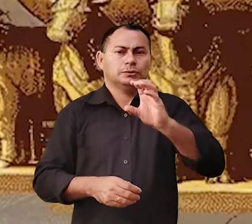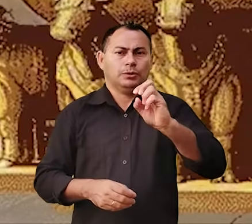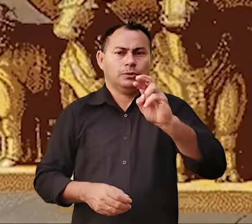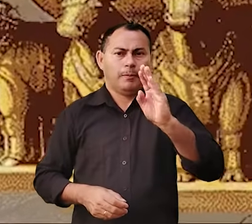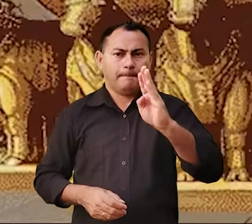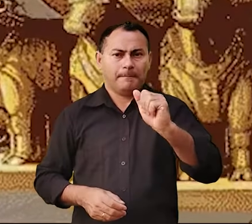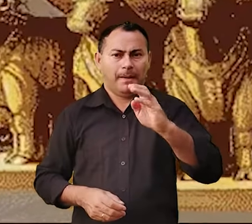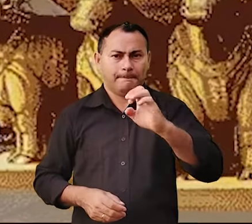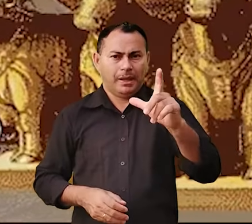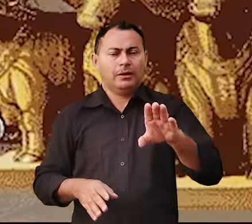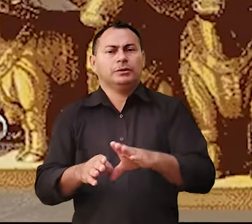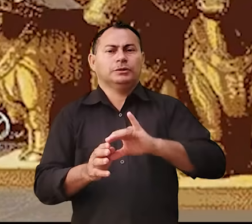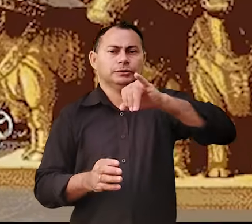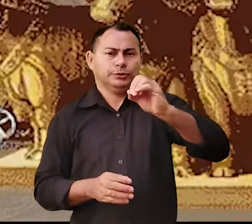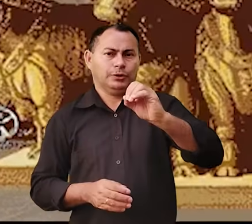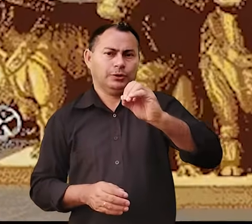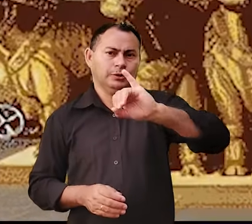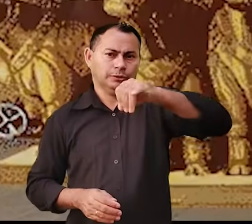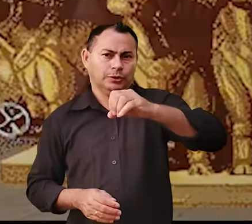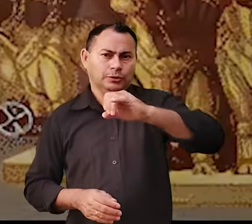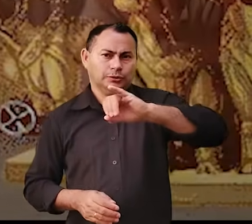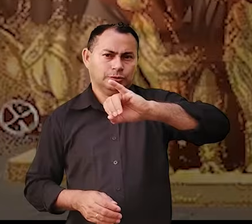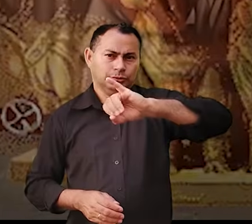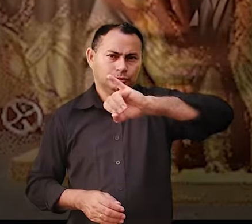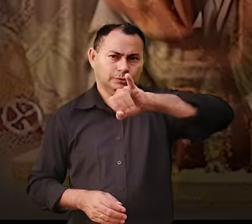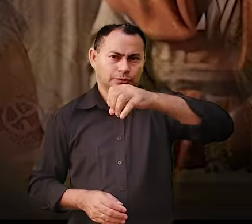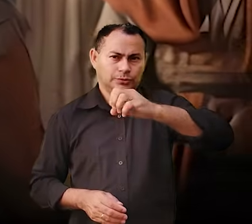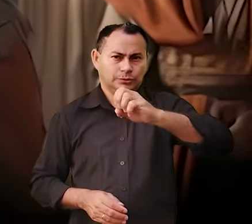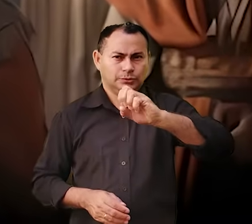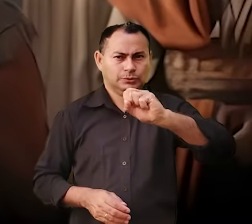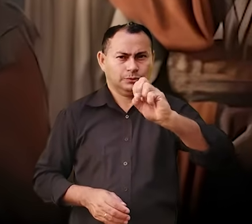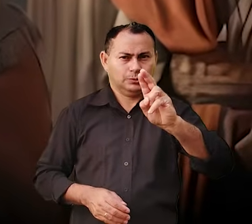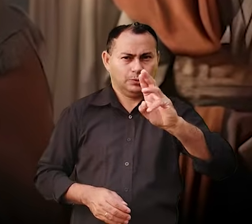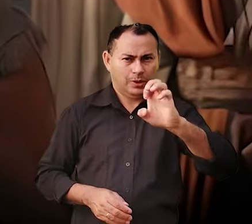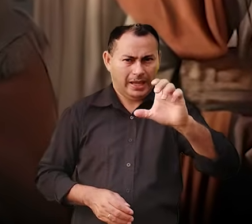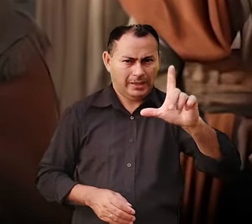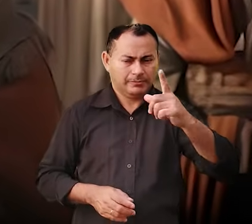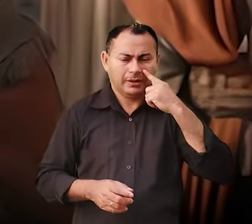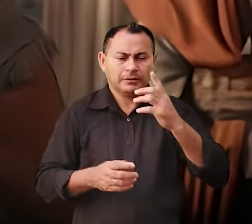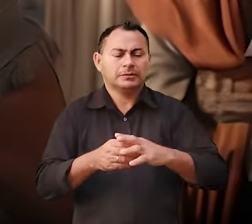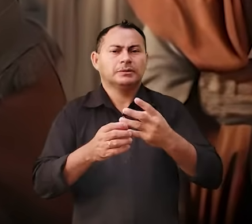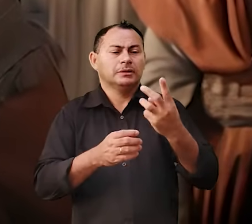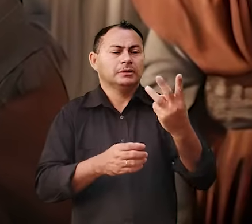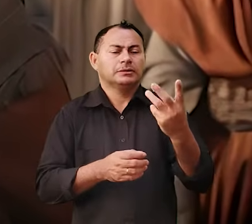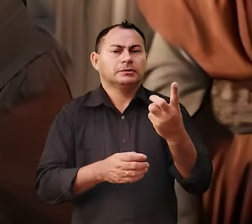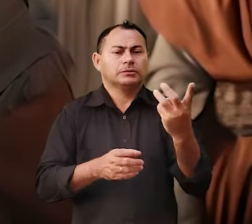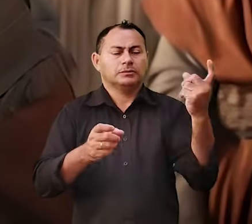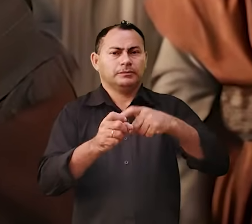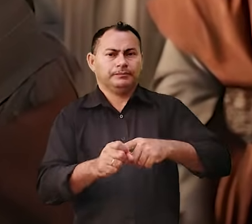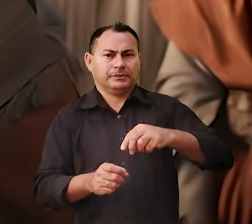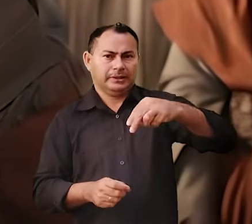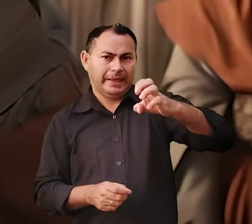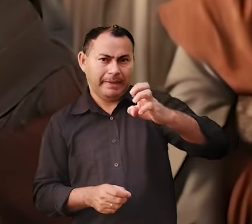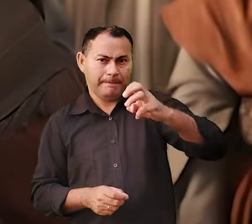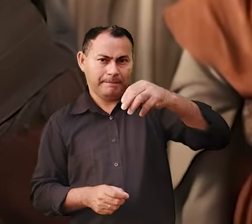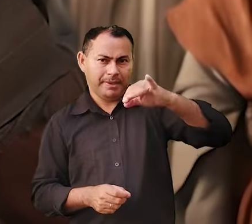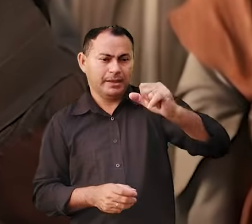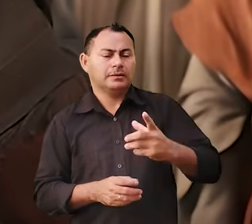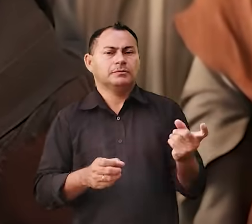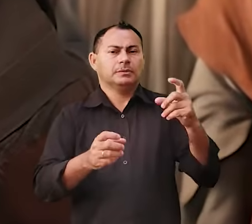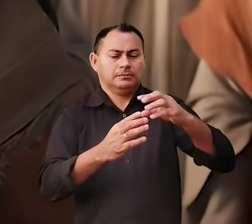Josué. 13 anos depois que Esdras liderou o segundo retorno, Neemias liderou o